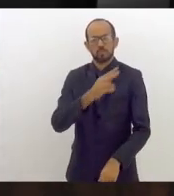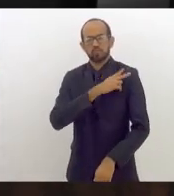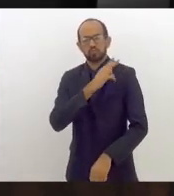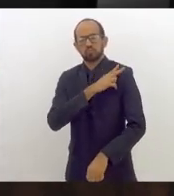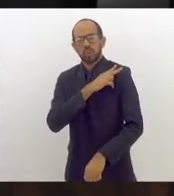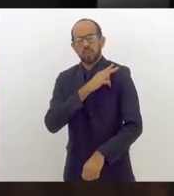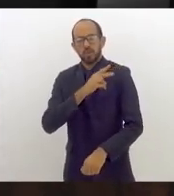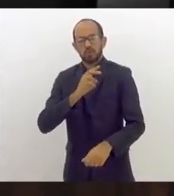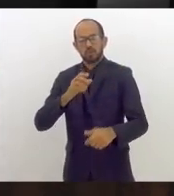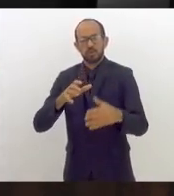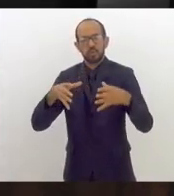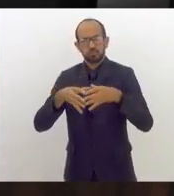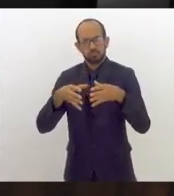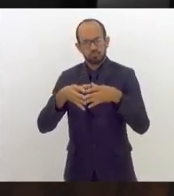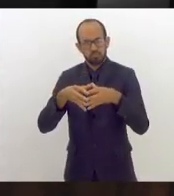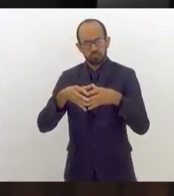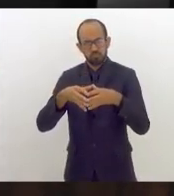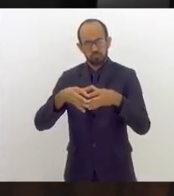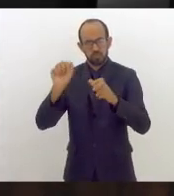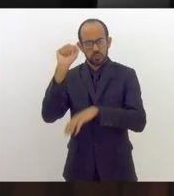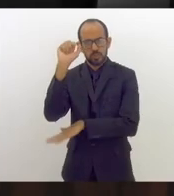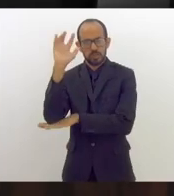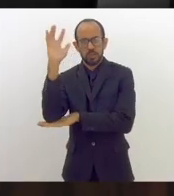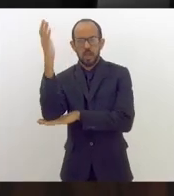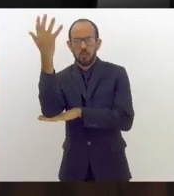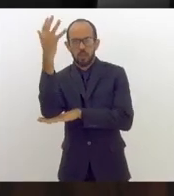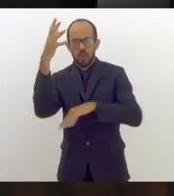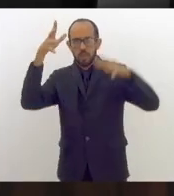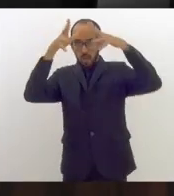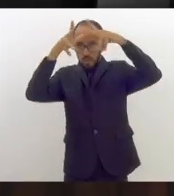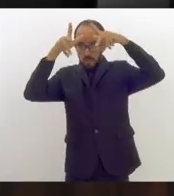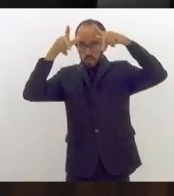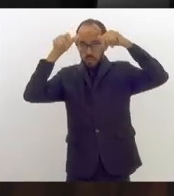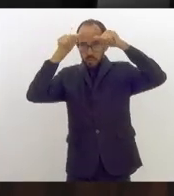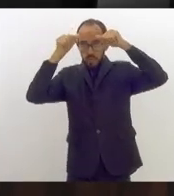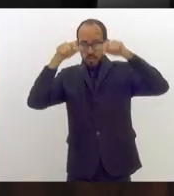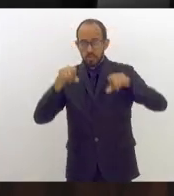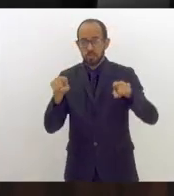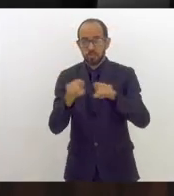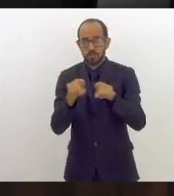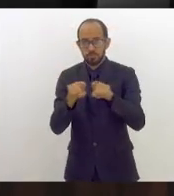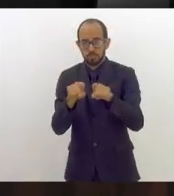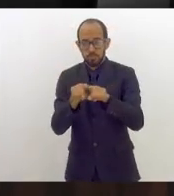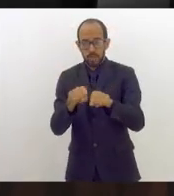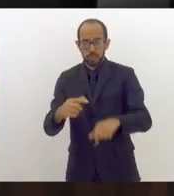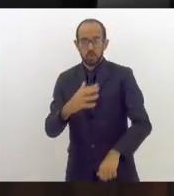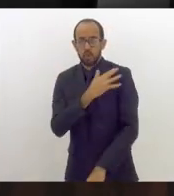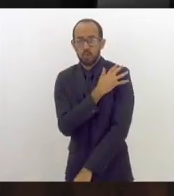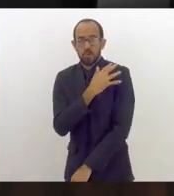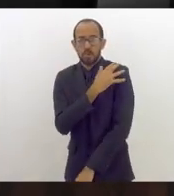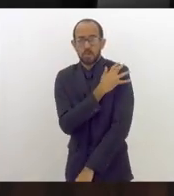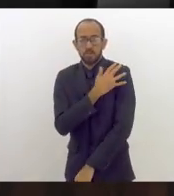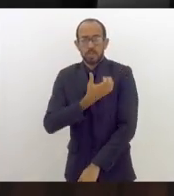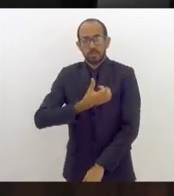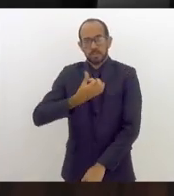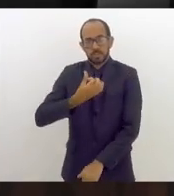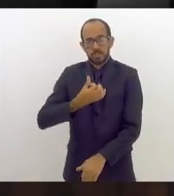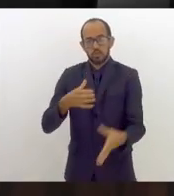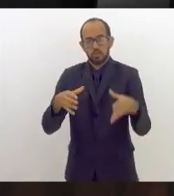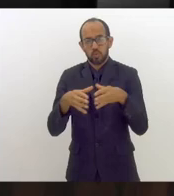em São Gabriel da Cachoeira Amazonas a de comandante da sexta divisão do exército